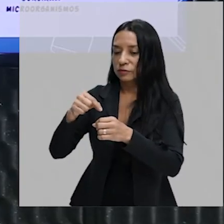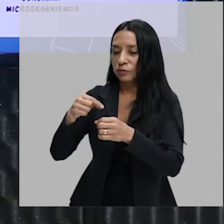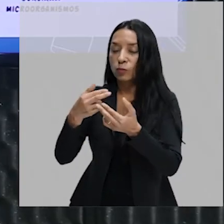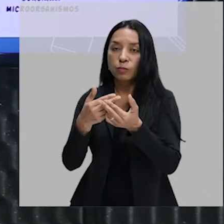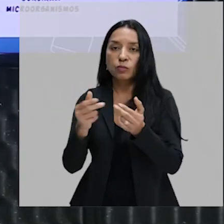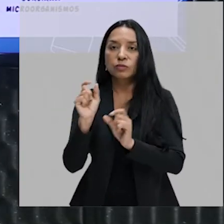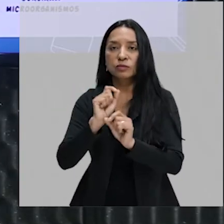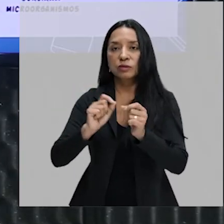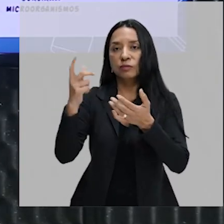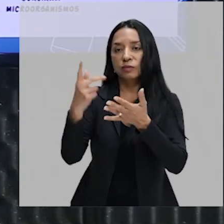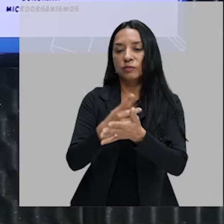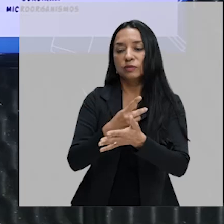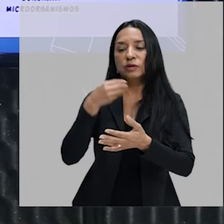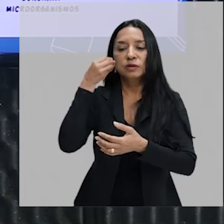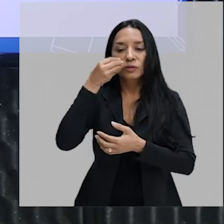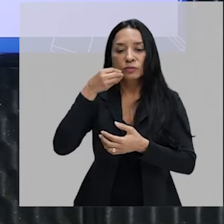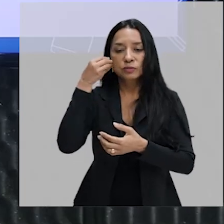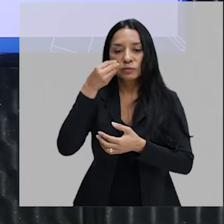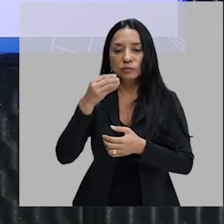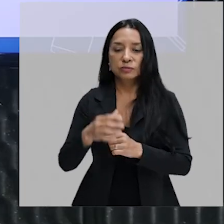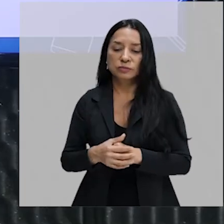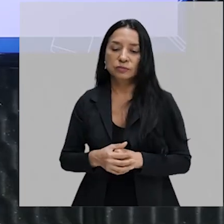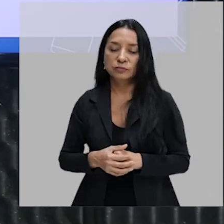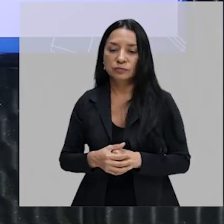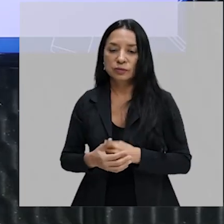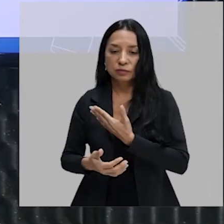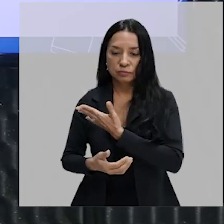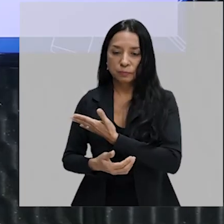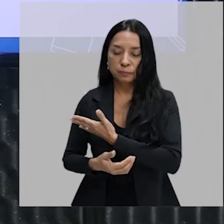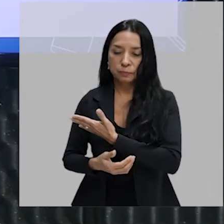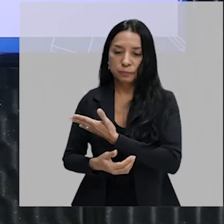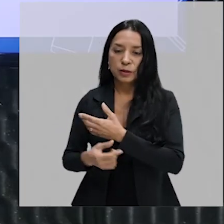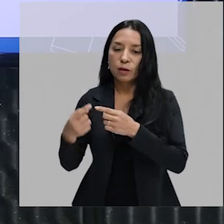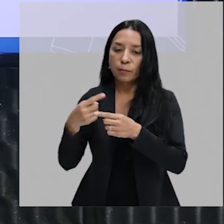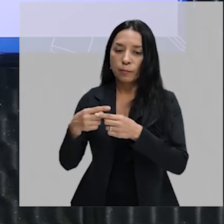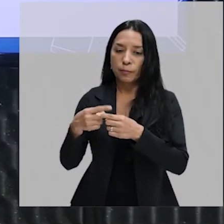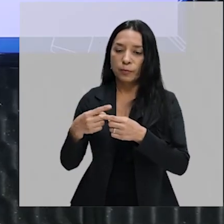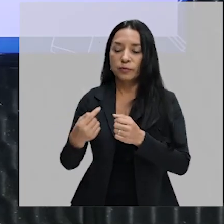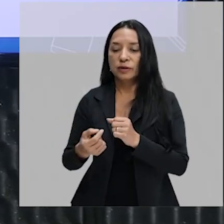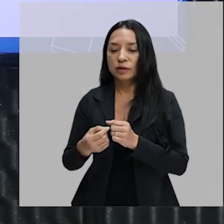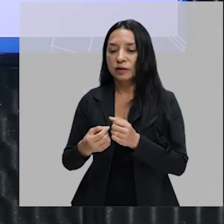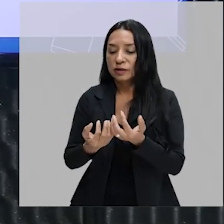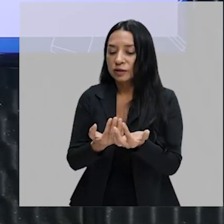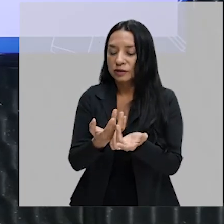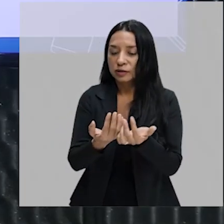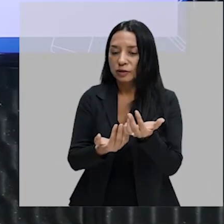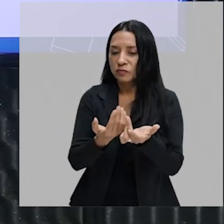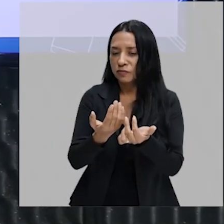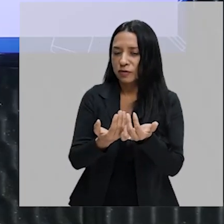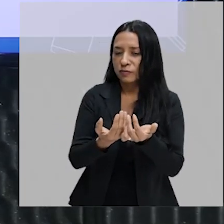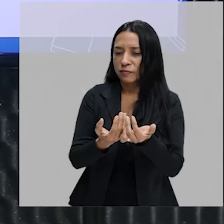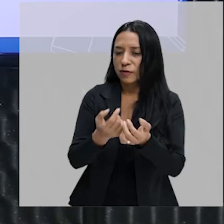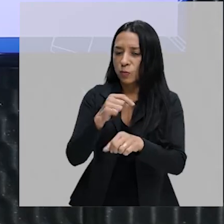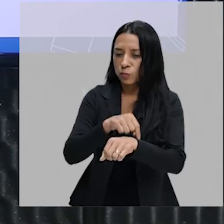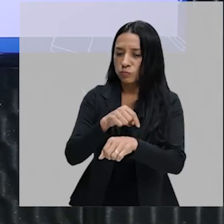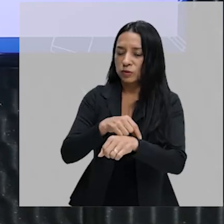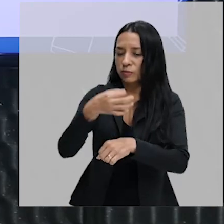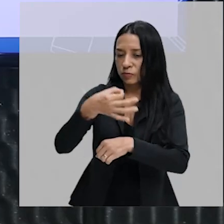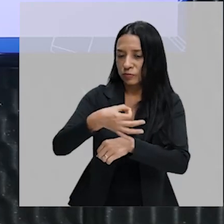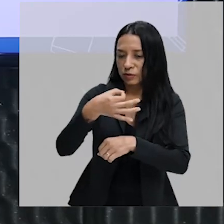que não aconteceu lá no experimento do Needham, porque o Needham ele não ferveu o suficiente para que matasse todos